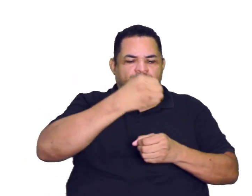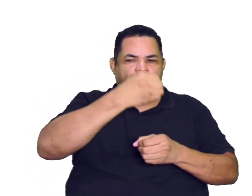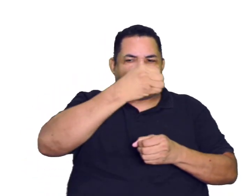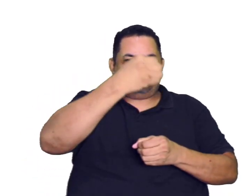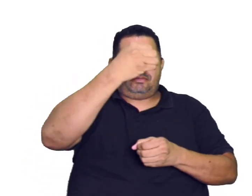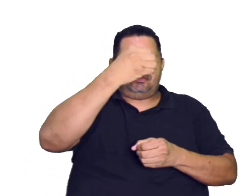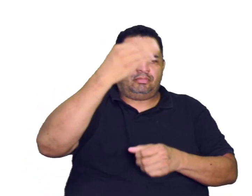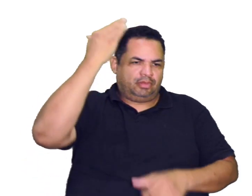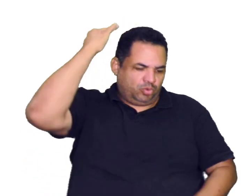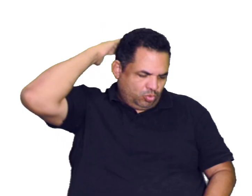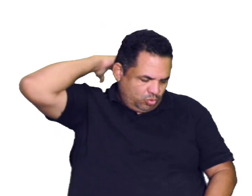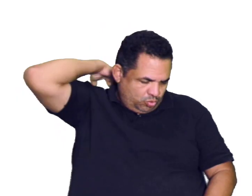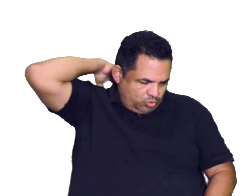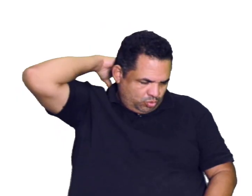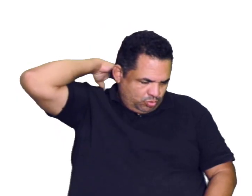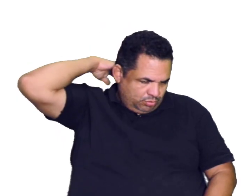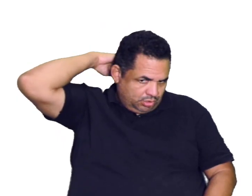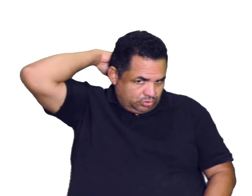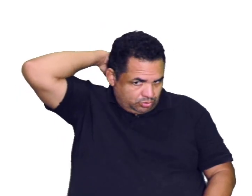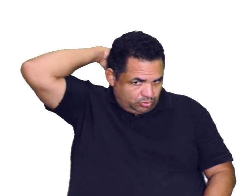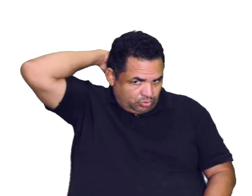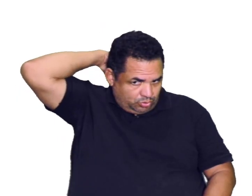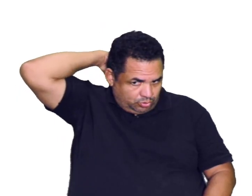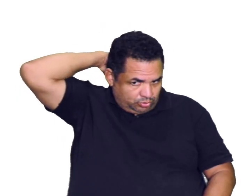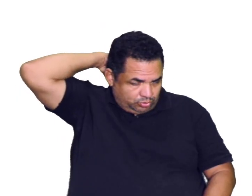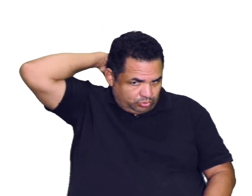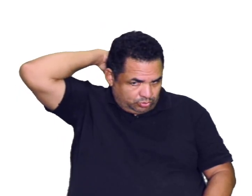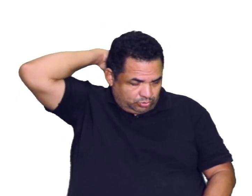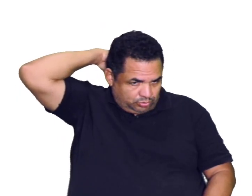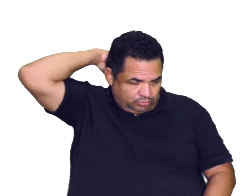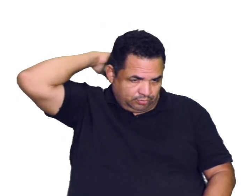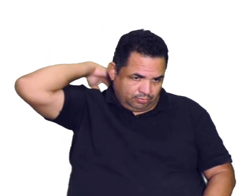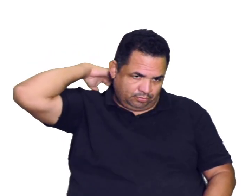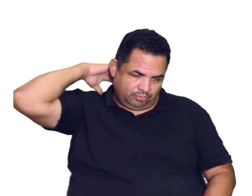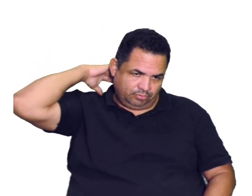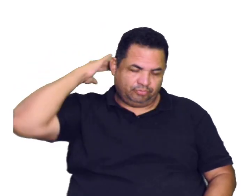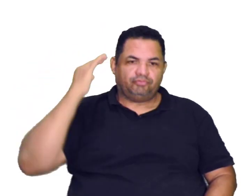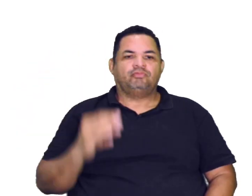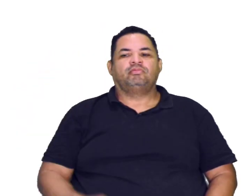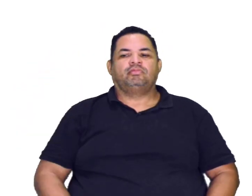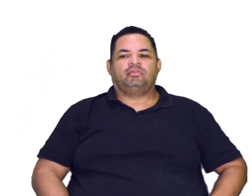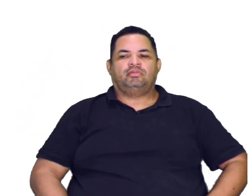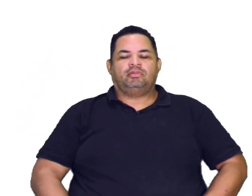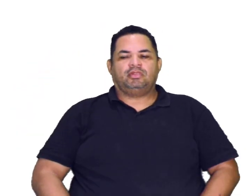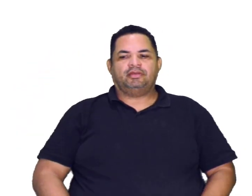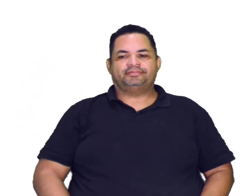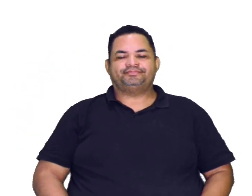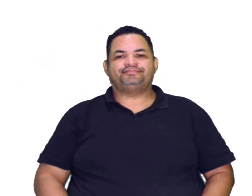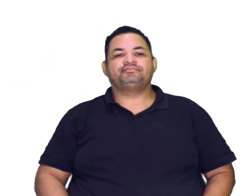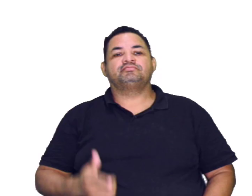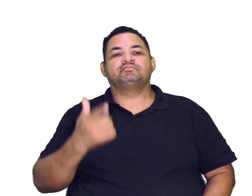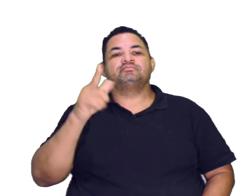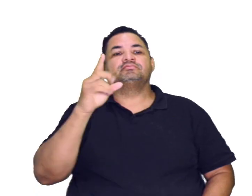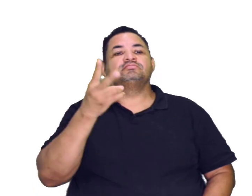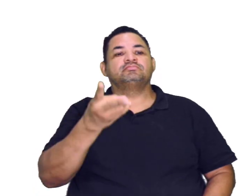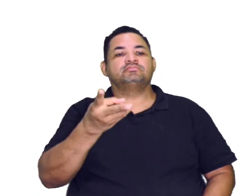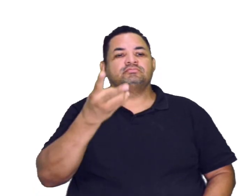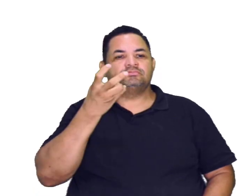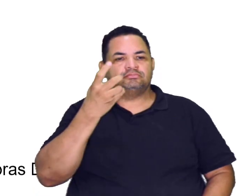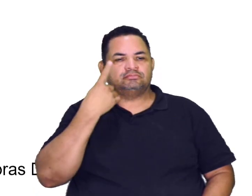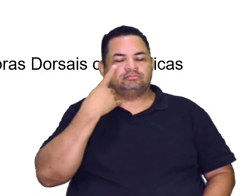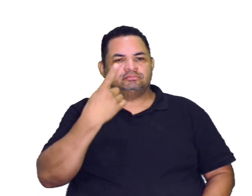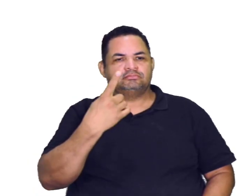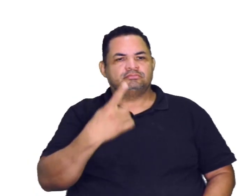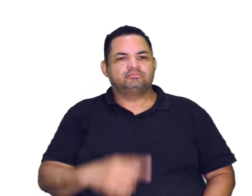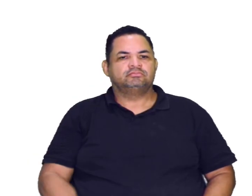que compõem a região do pescoço, tá? A parte posterior aí do nosso pescoço. A gente consegue perceber muito bem